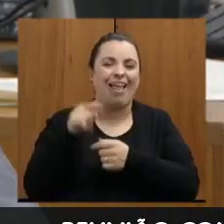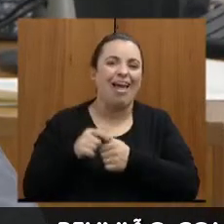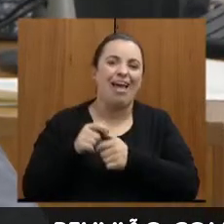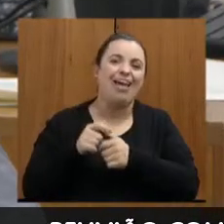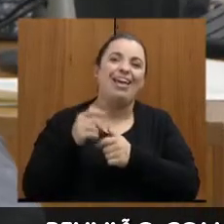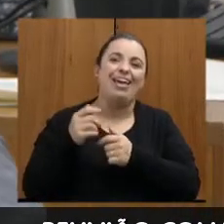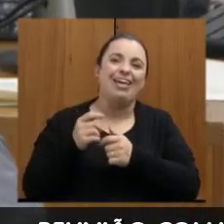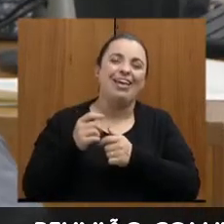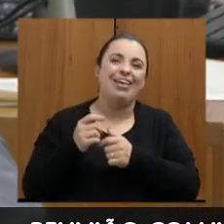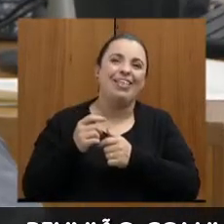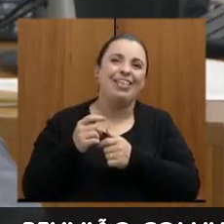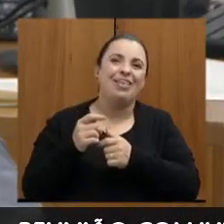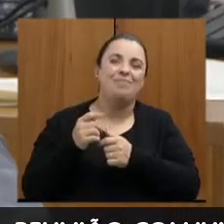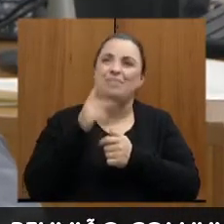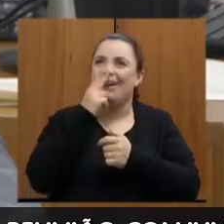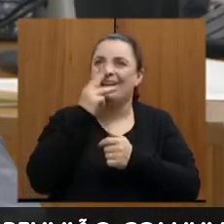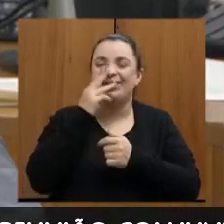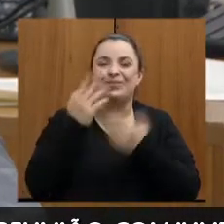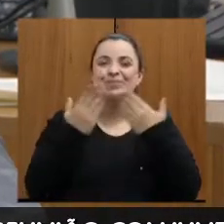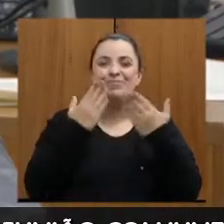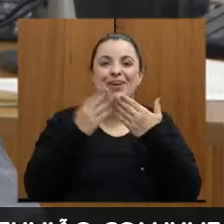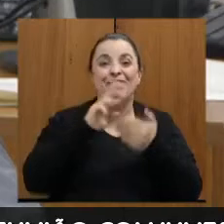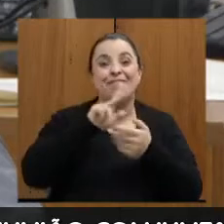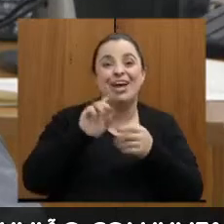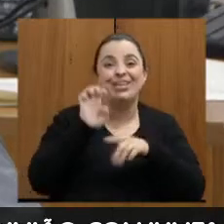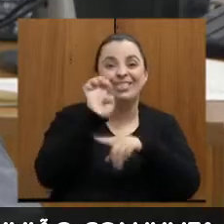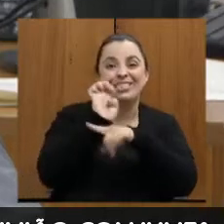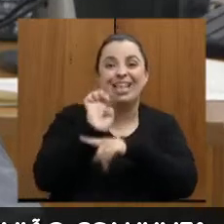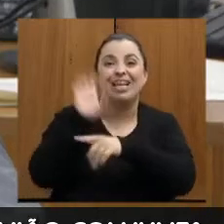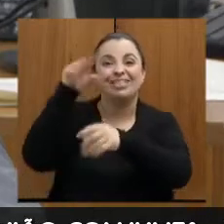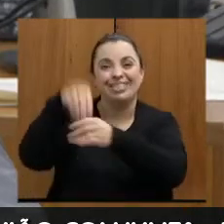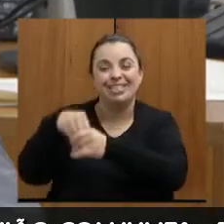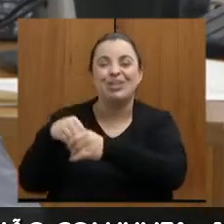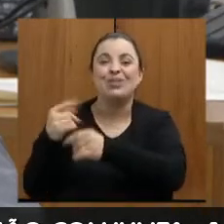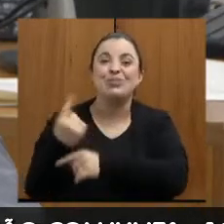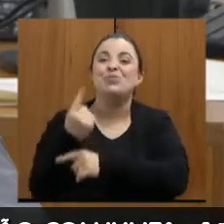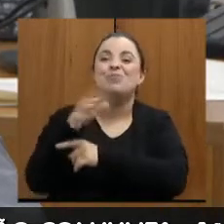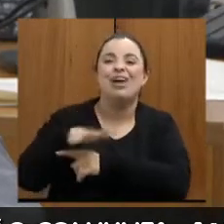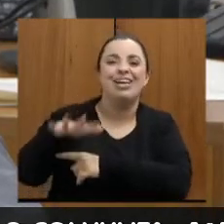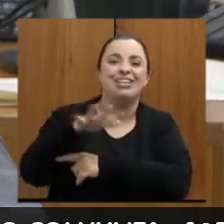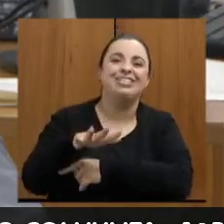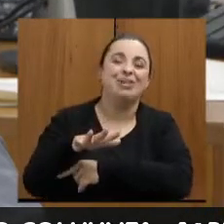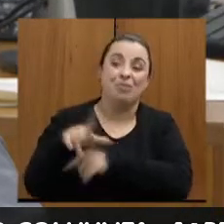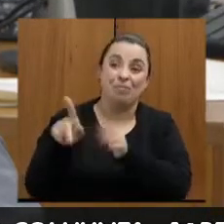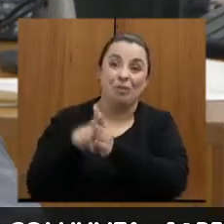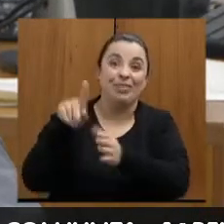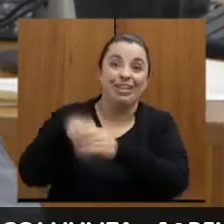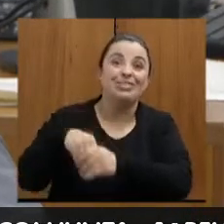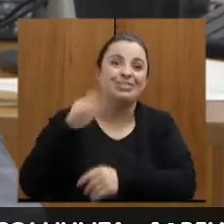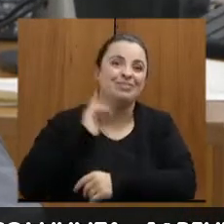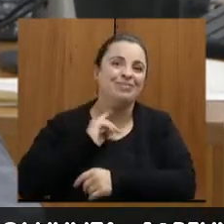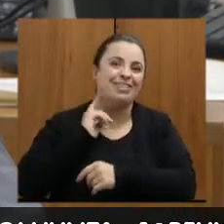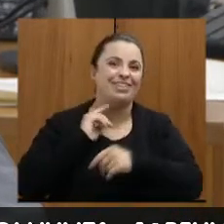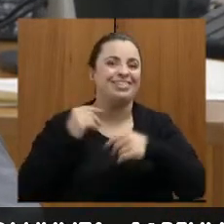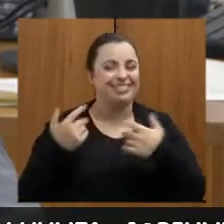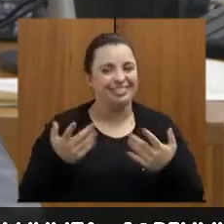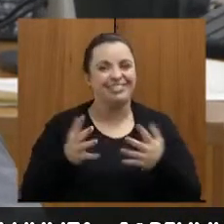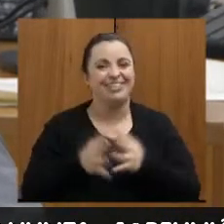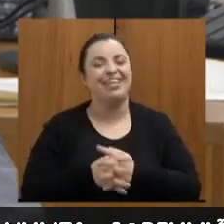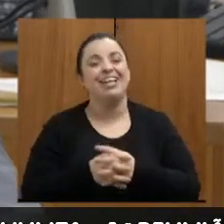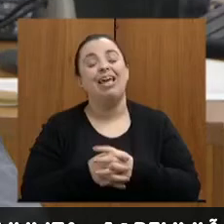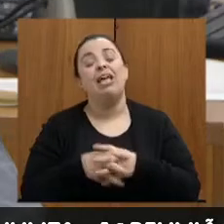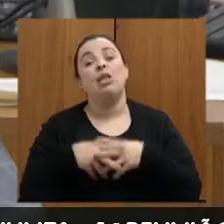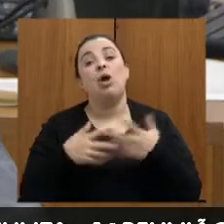estados de uma região só aí é mais um apelo né eu tenho o Robson que eu estou muito der é o